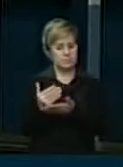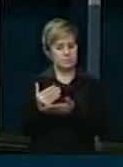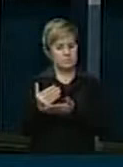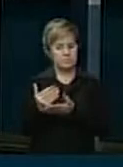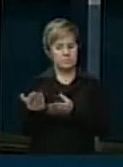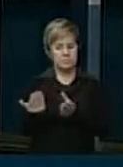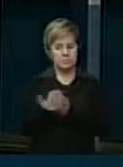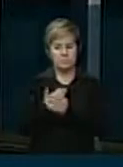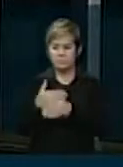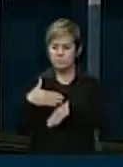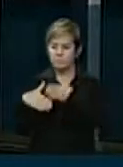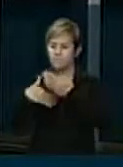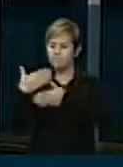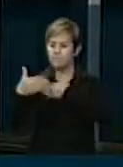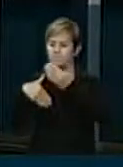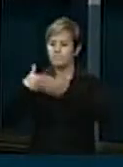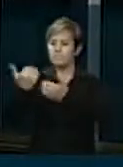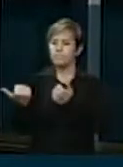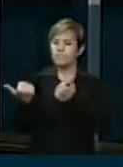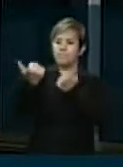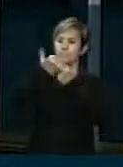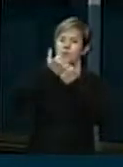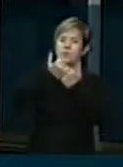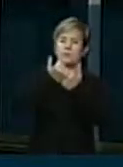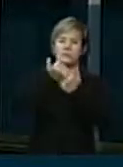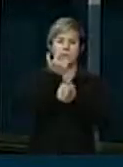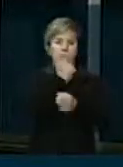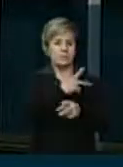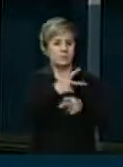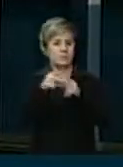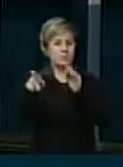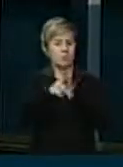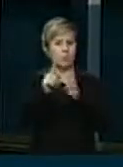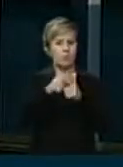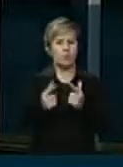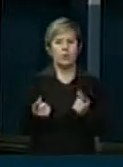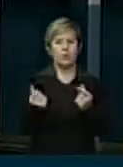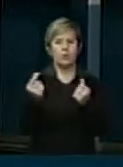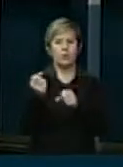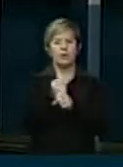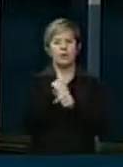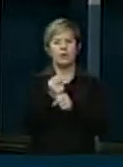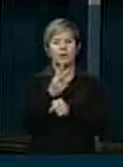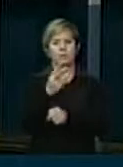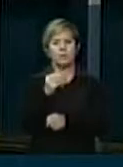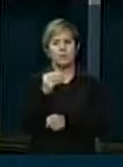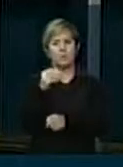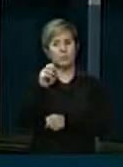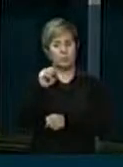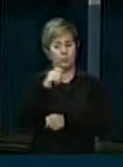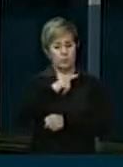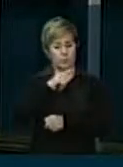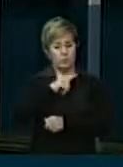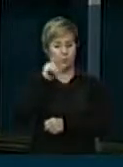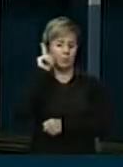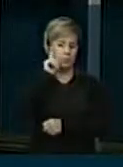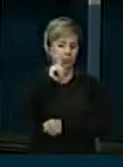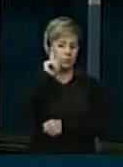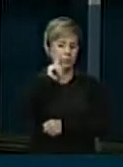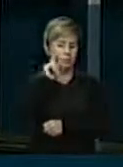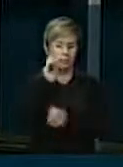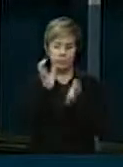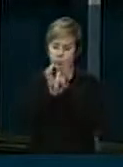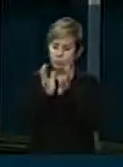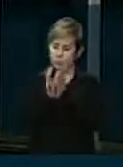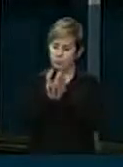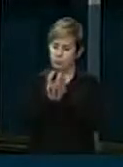o processo de superação da crise de 2008, iniciada nos Estados Unidos, no setor imobiliário dos